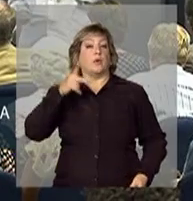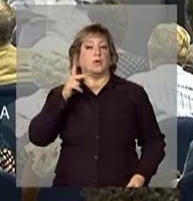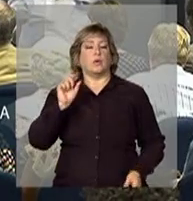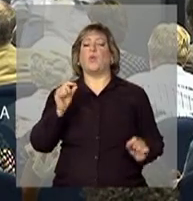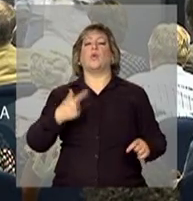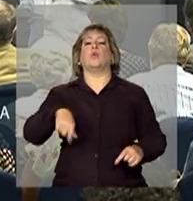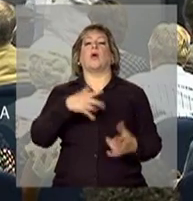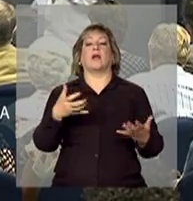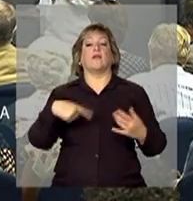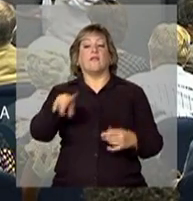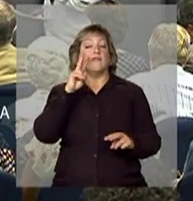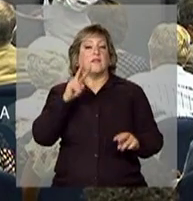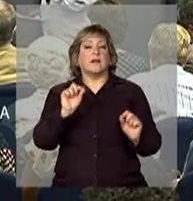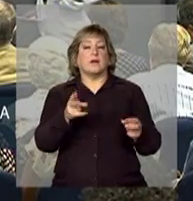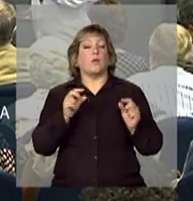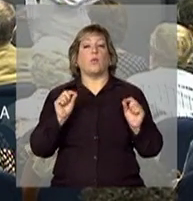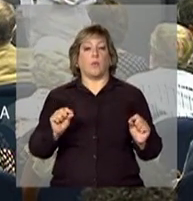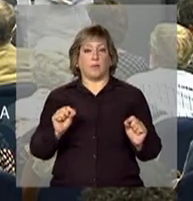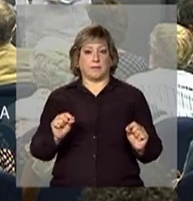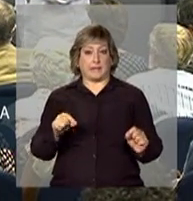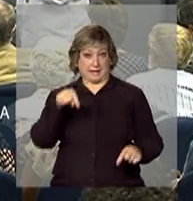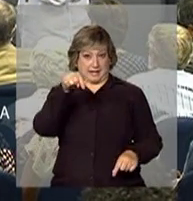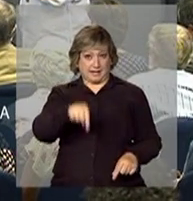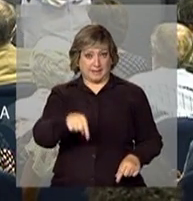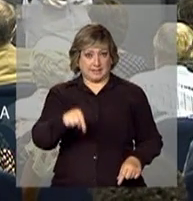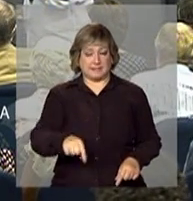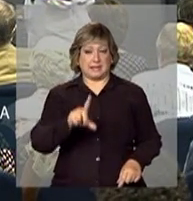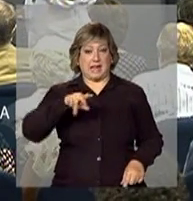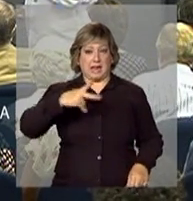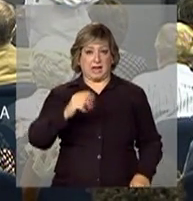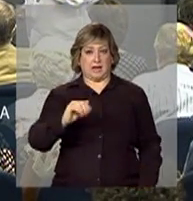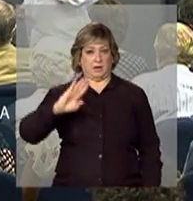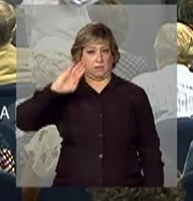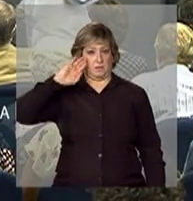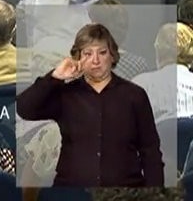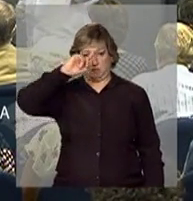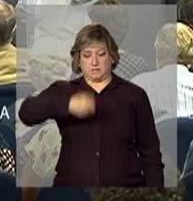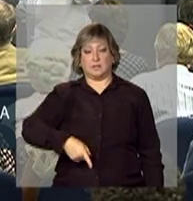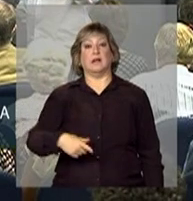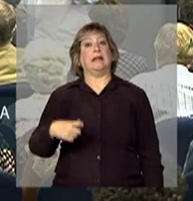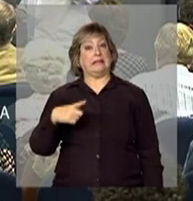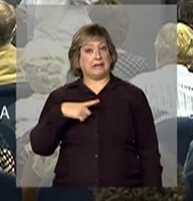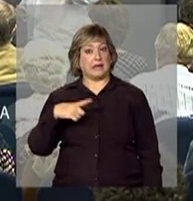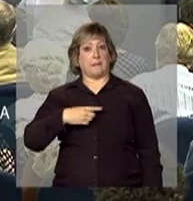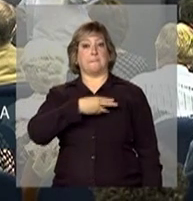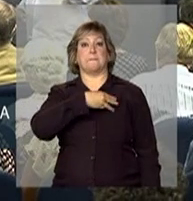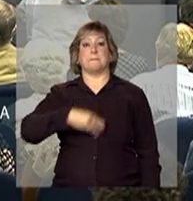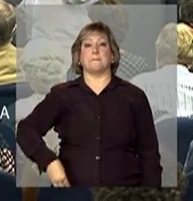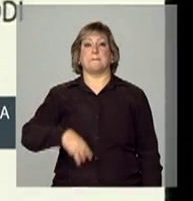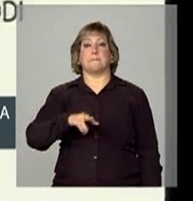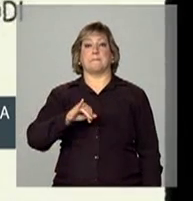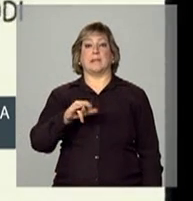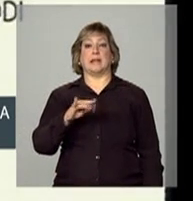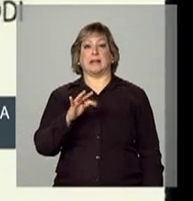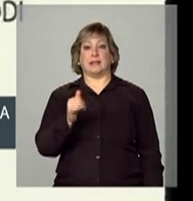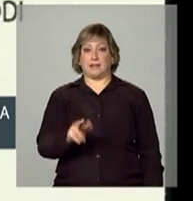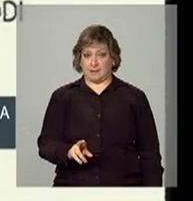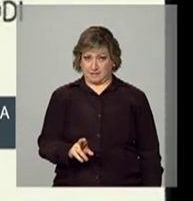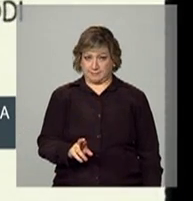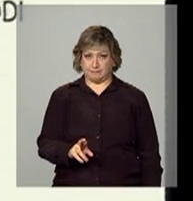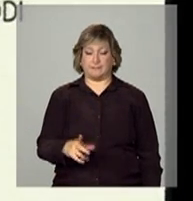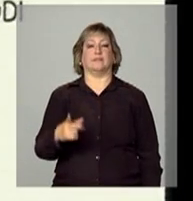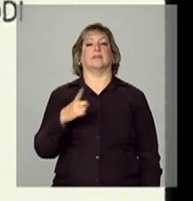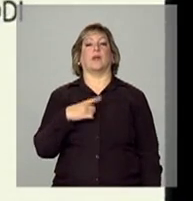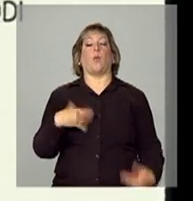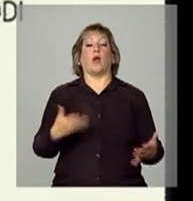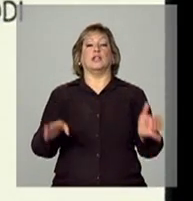que os senhores observem é que essa linha de comando chega até ministros militares. E, ao chegar a ministros